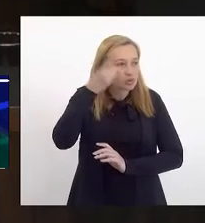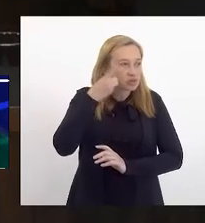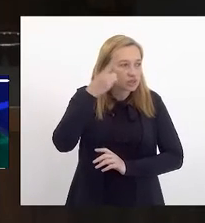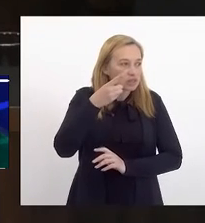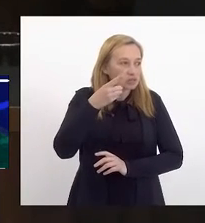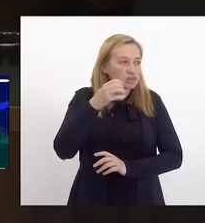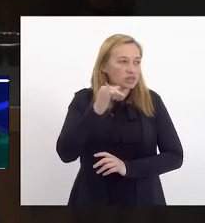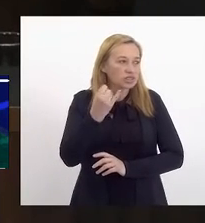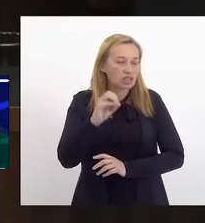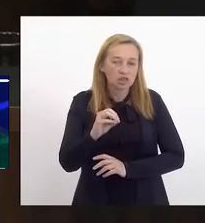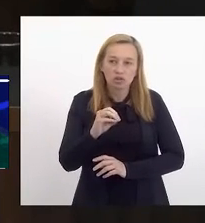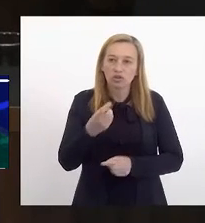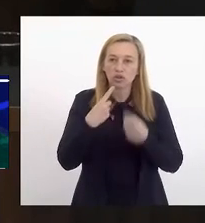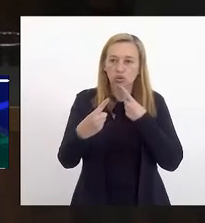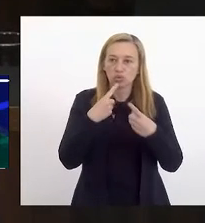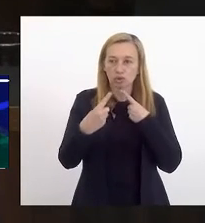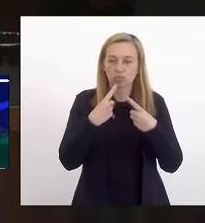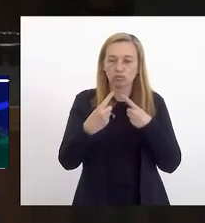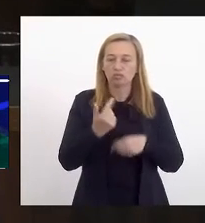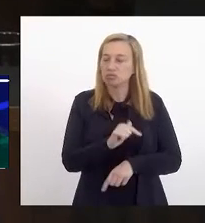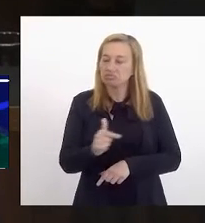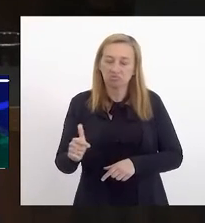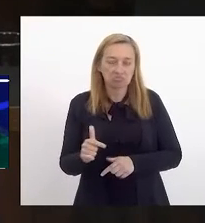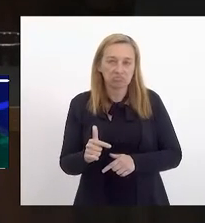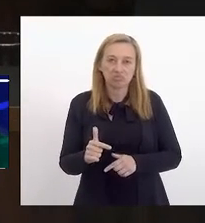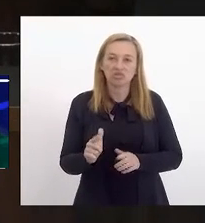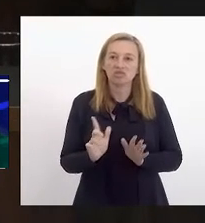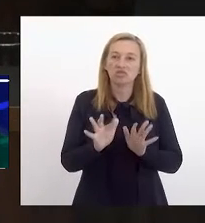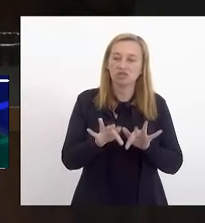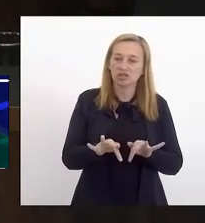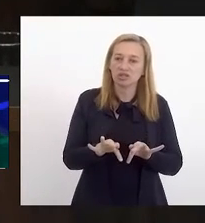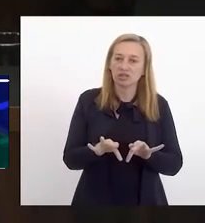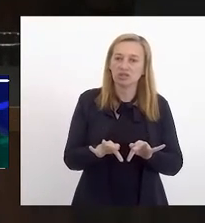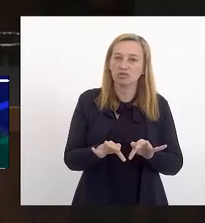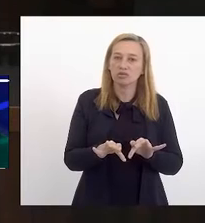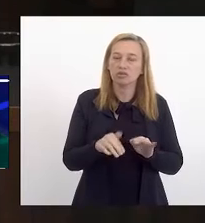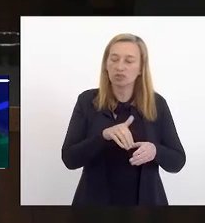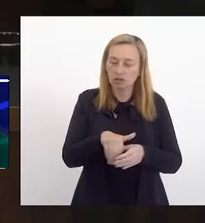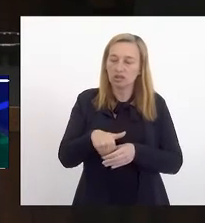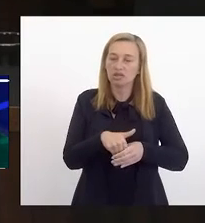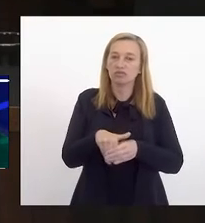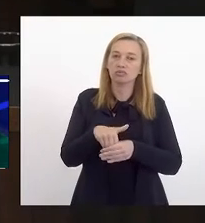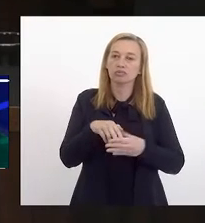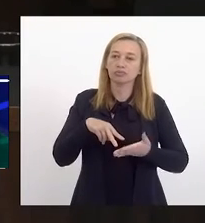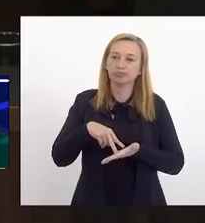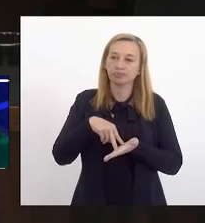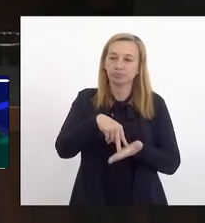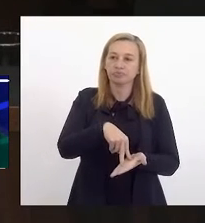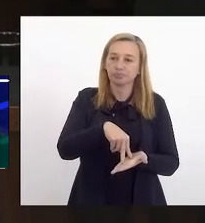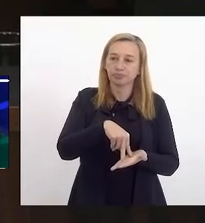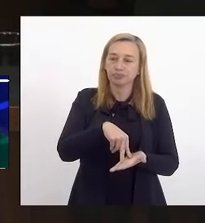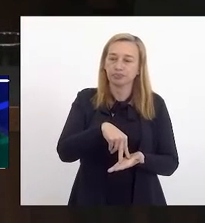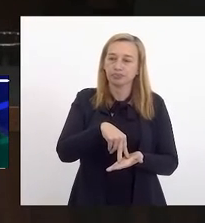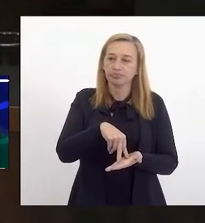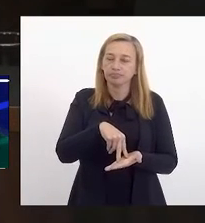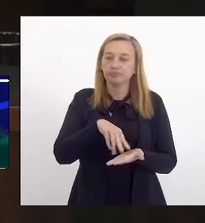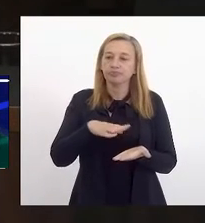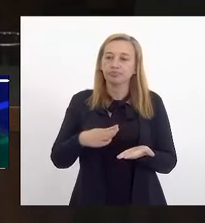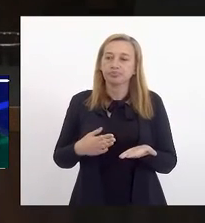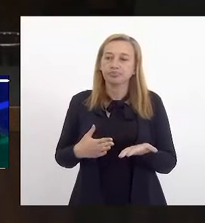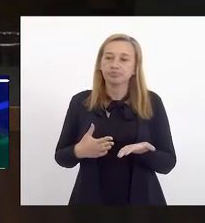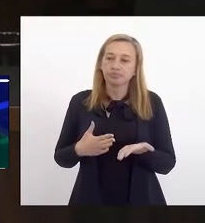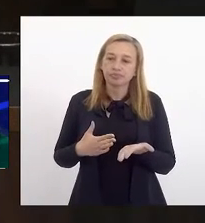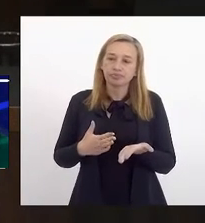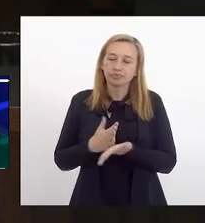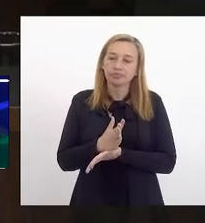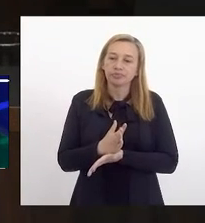Sérgio Fernandes. Em discussão. Não havendo quem queira discutir, encerrada a discussão. Em votação. Senhores que aprovam, permaneçam como